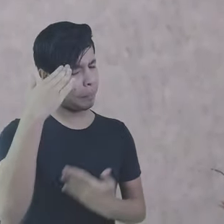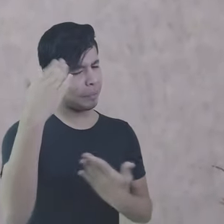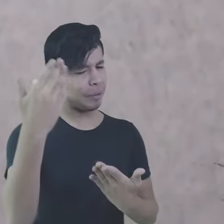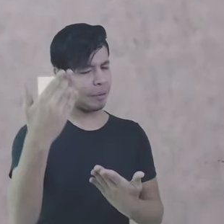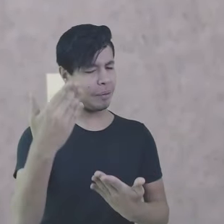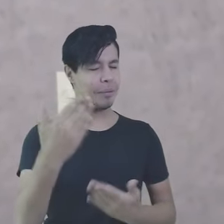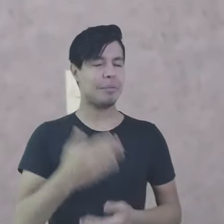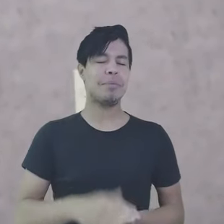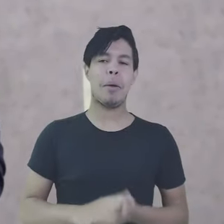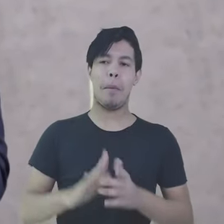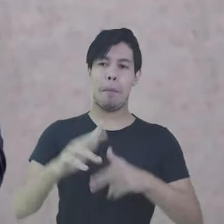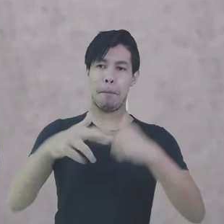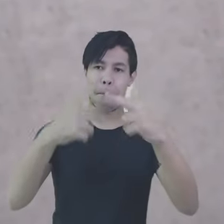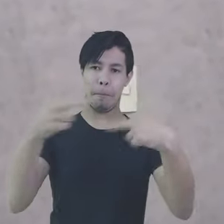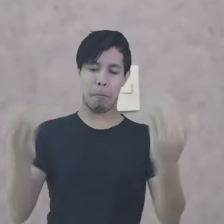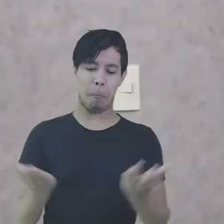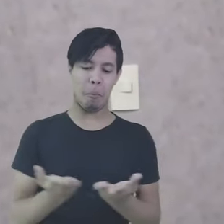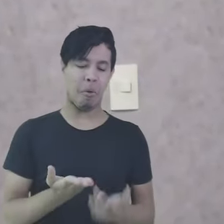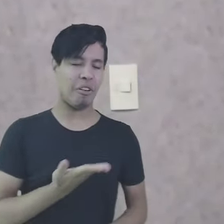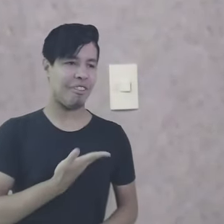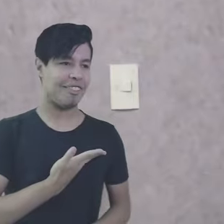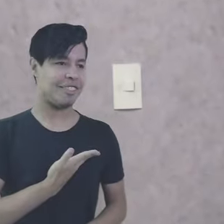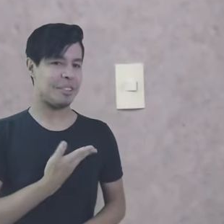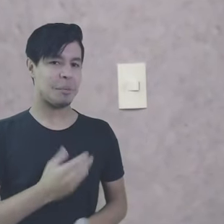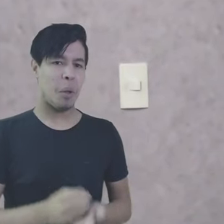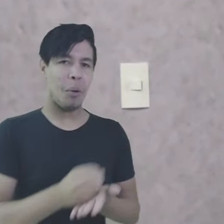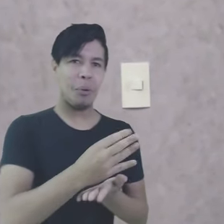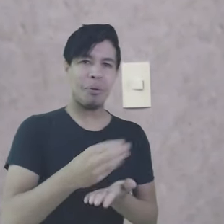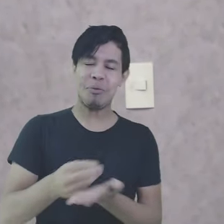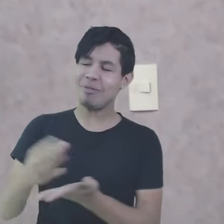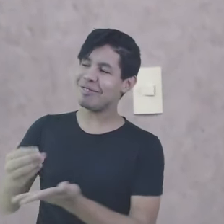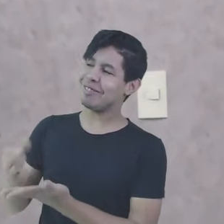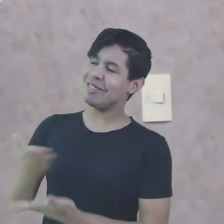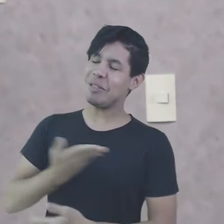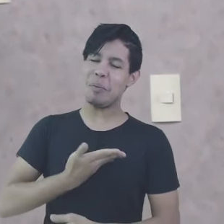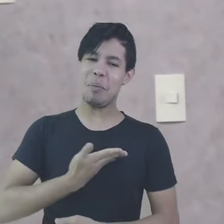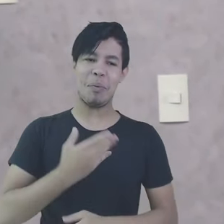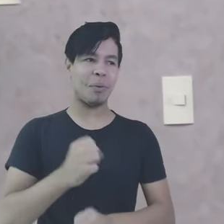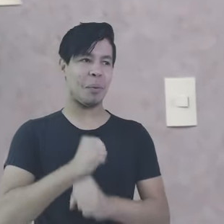tá? A gente sempre aceita, é muito bem-vindo. Reparto com a equipe aqui o que eu posso.